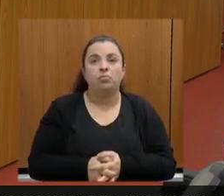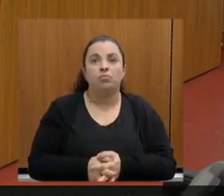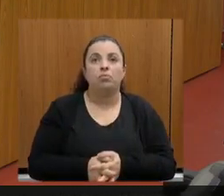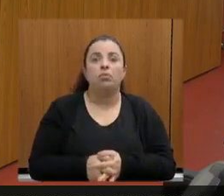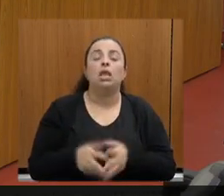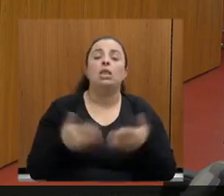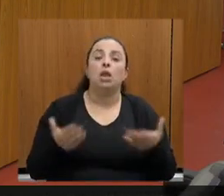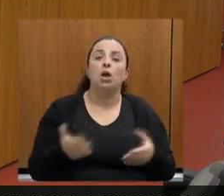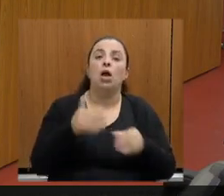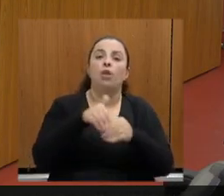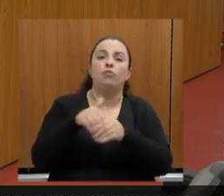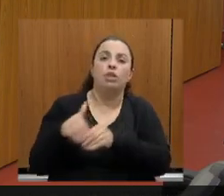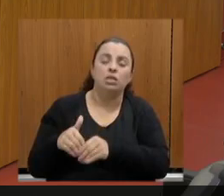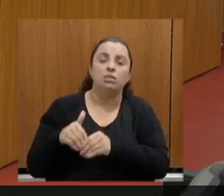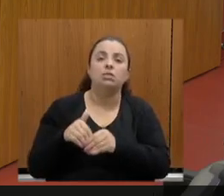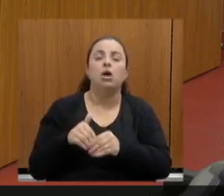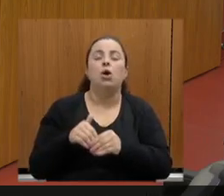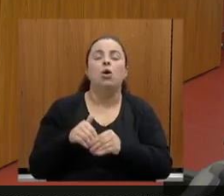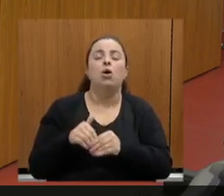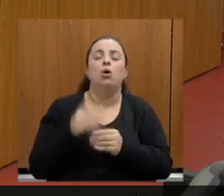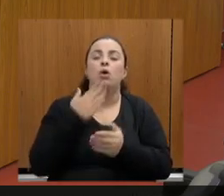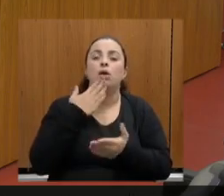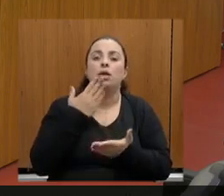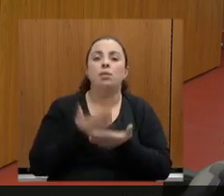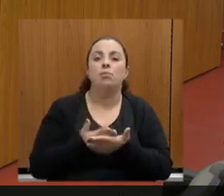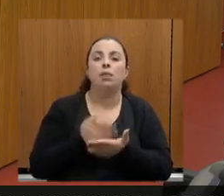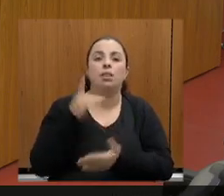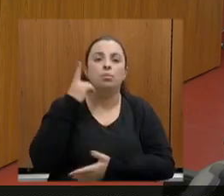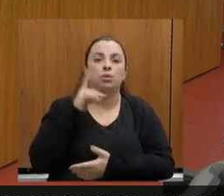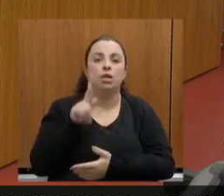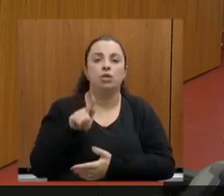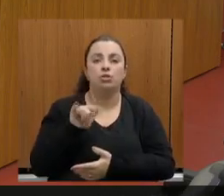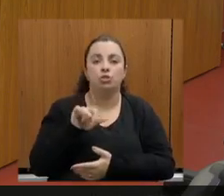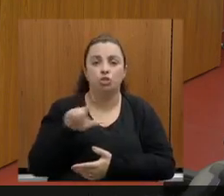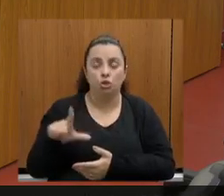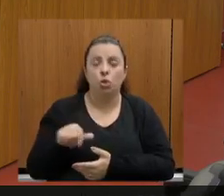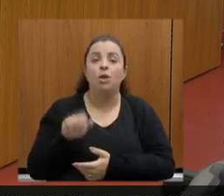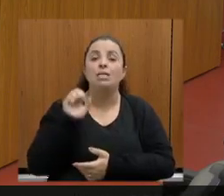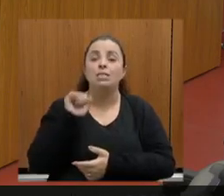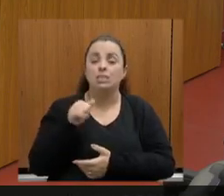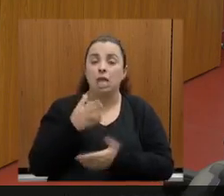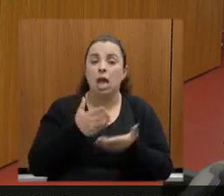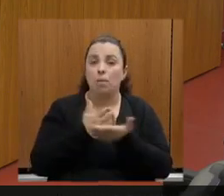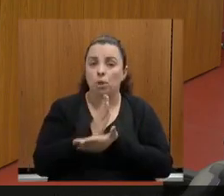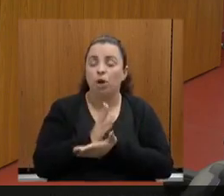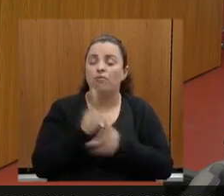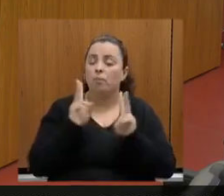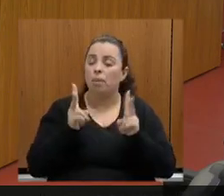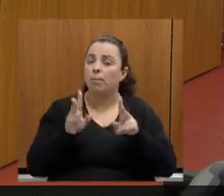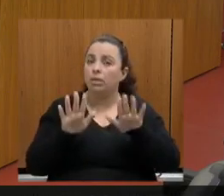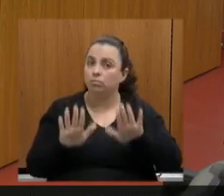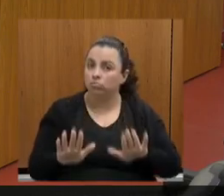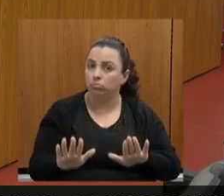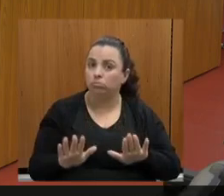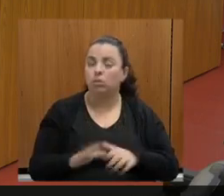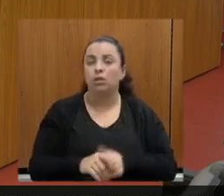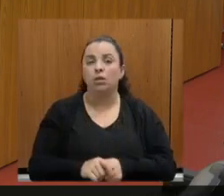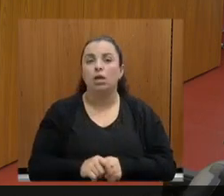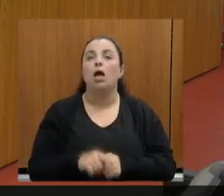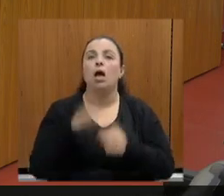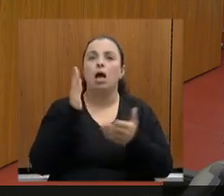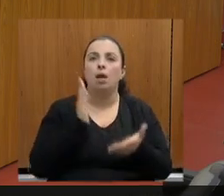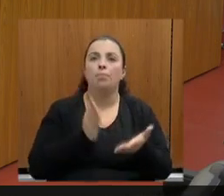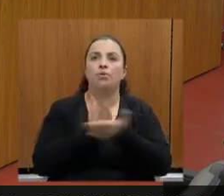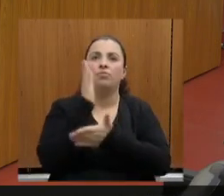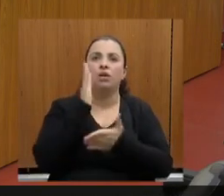votação o requerimento Oi Gil Pereira os deputados que aprovam permaneçam como se encontram